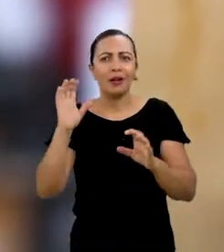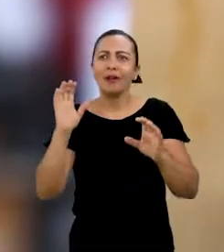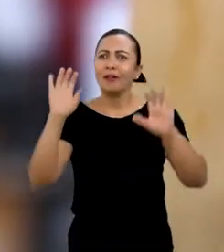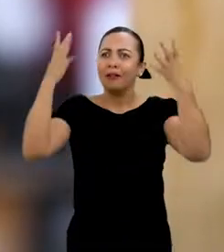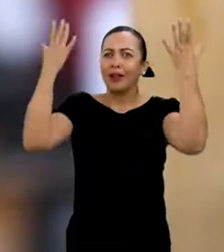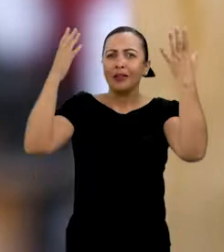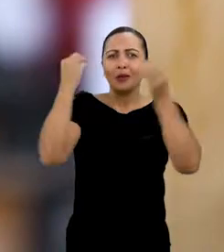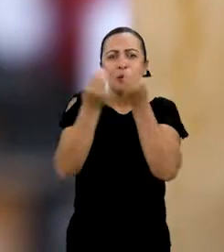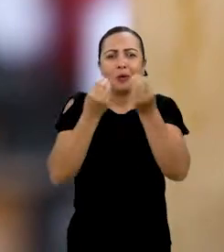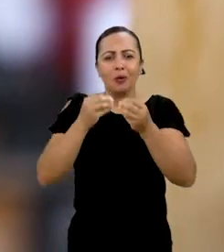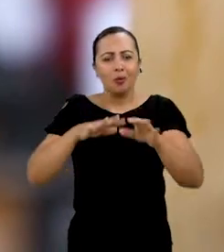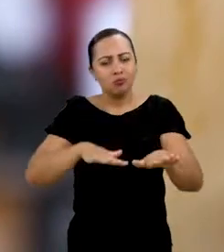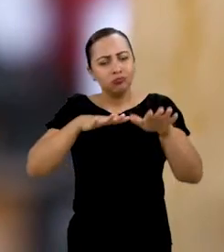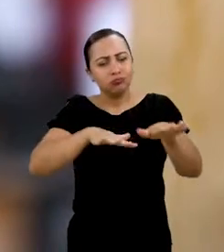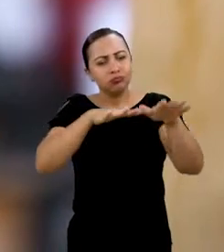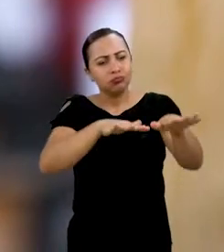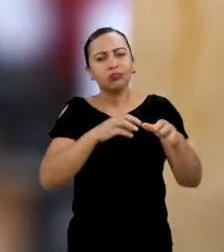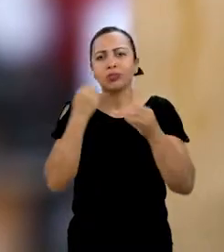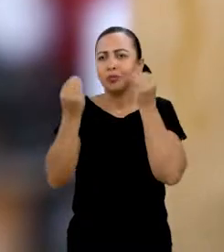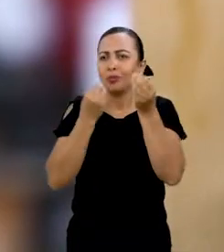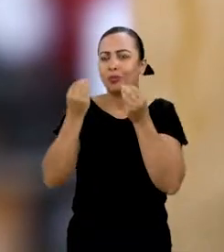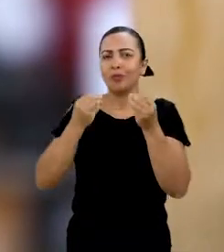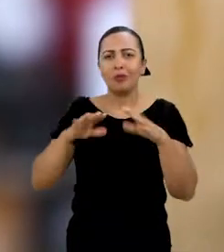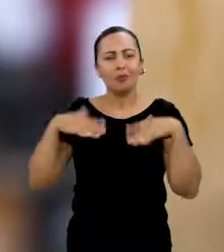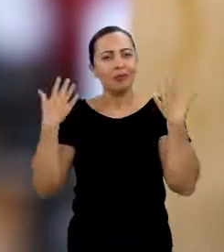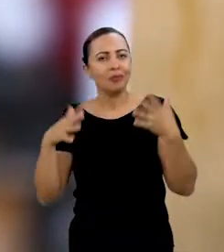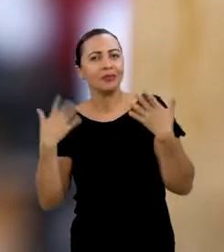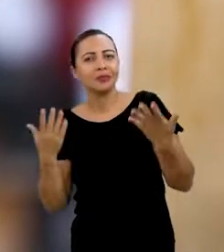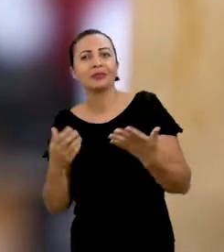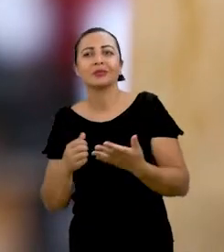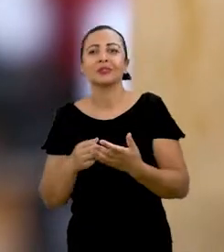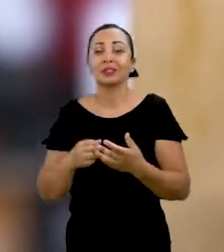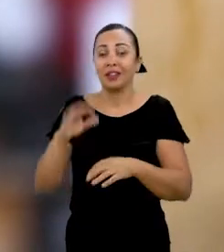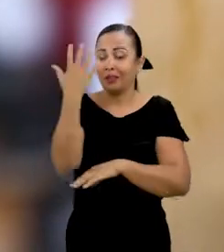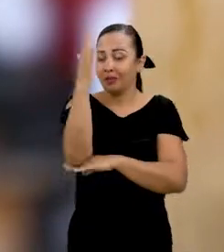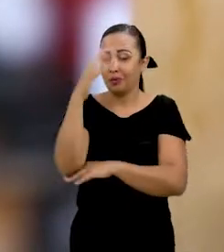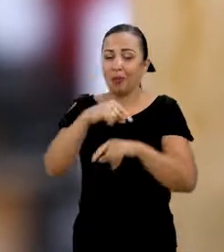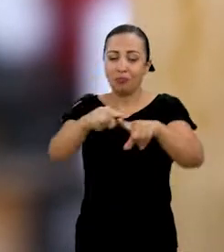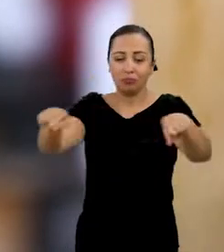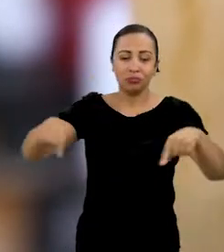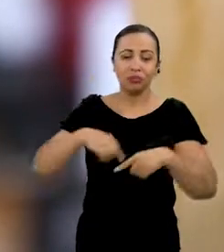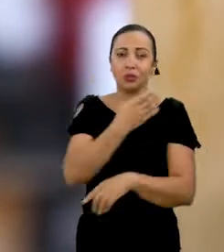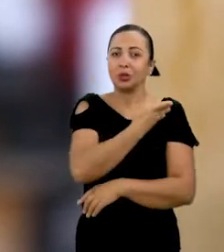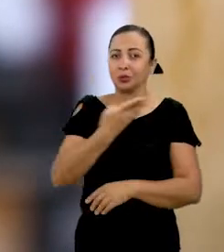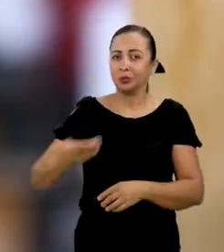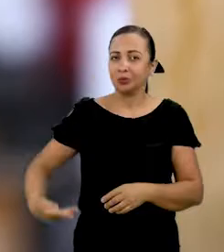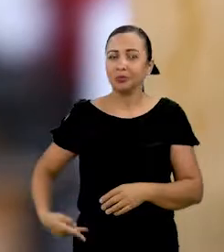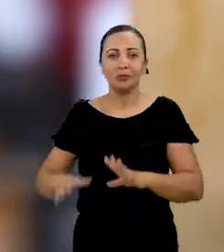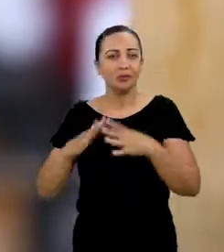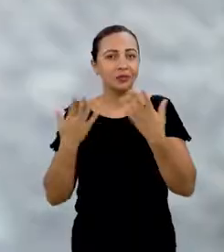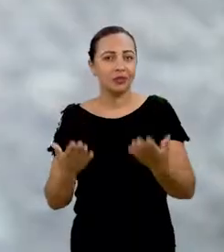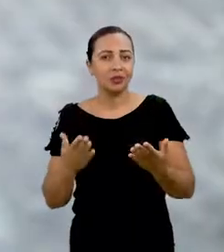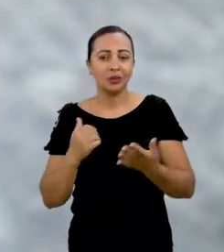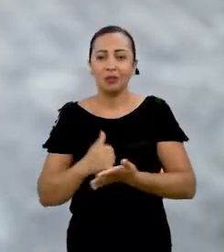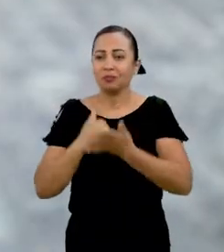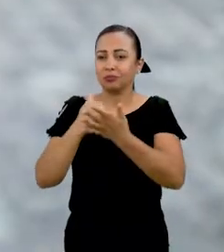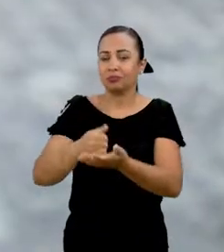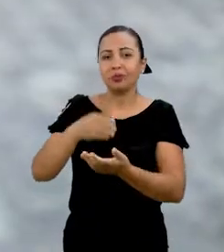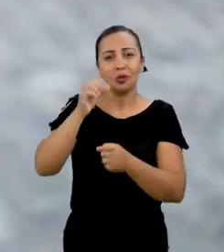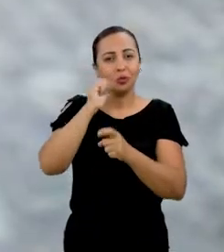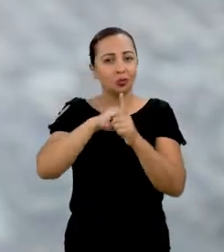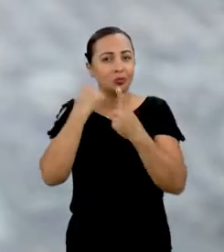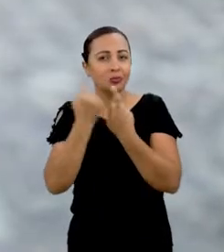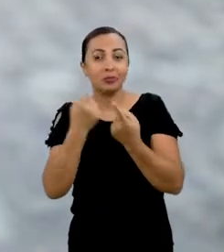como procissões, como parques, estavam nas praças públicas. Então, há